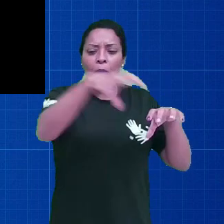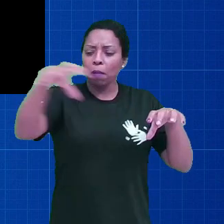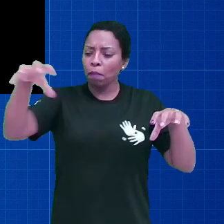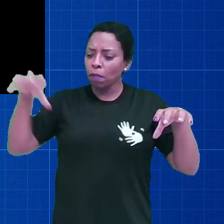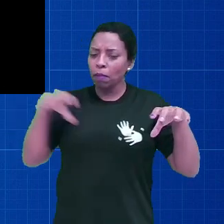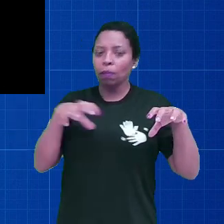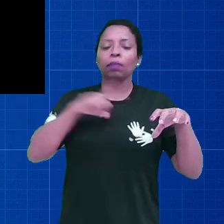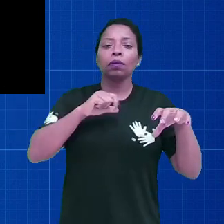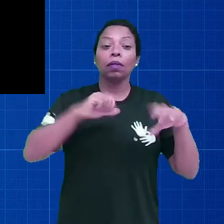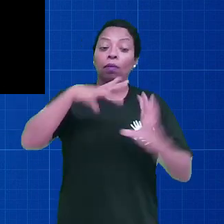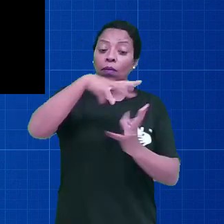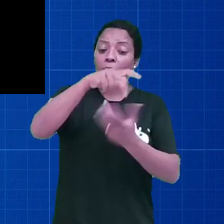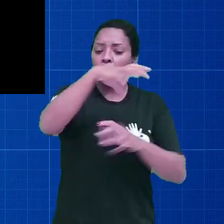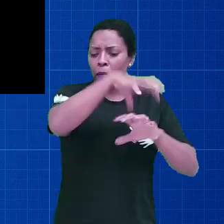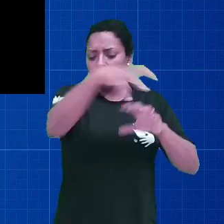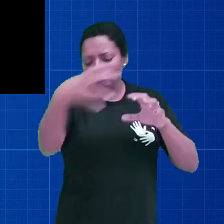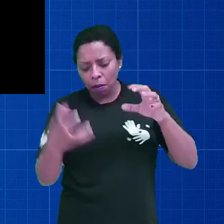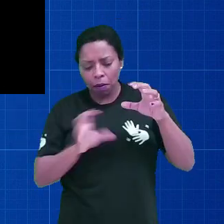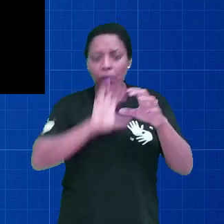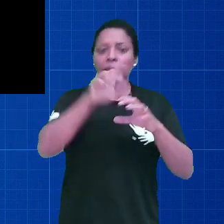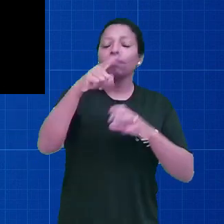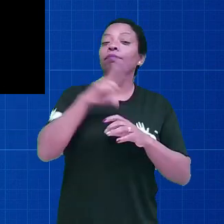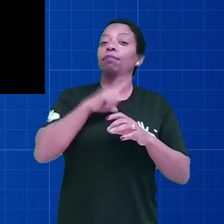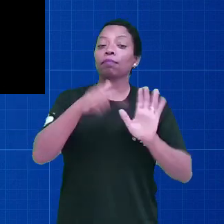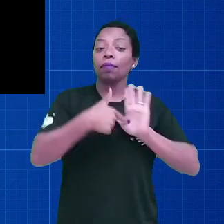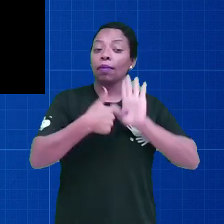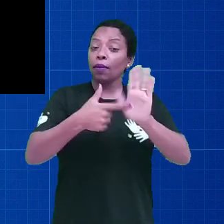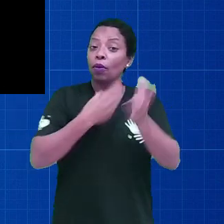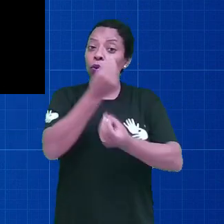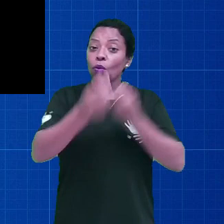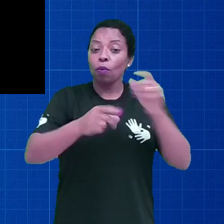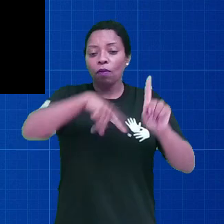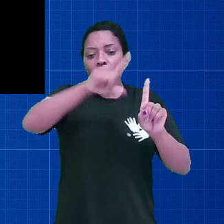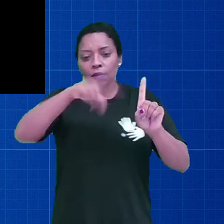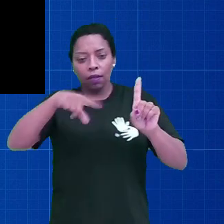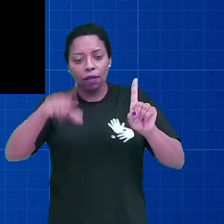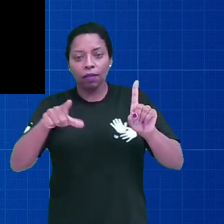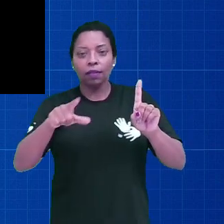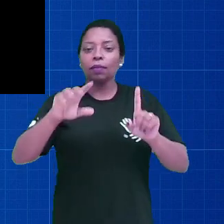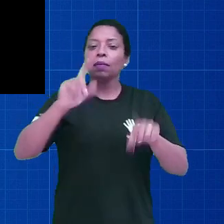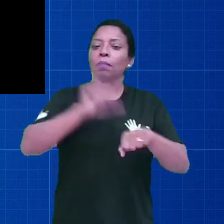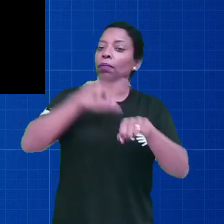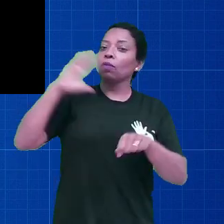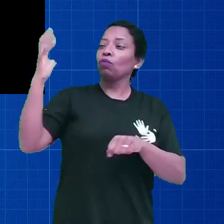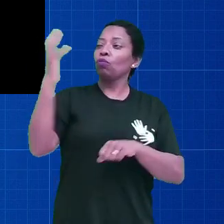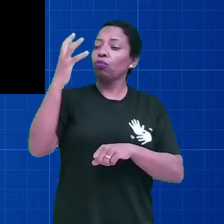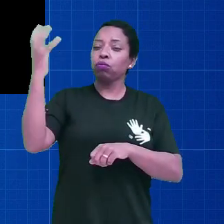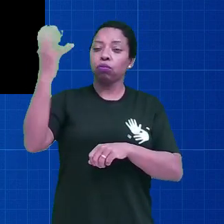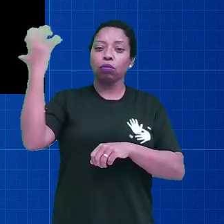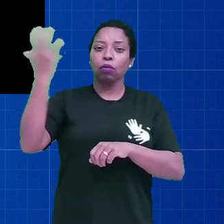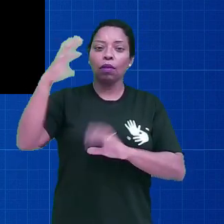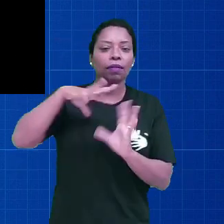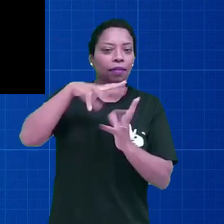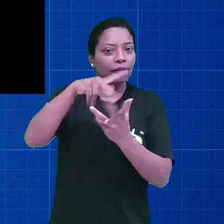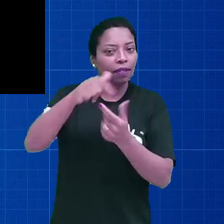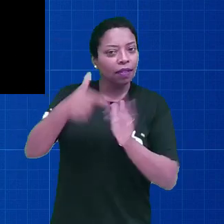gente as variáveis meteorológicas daquele local terrestre, né, e que ela tem